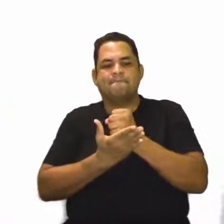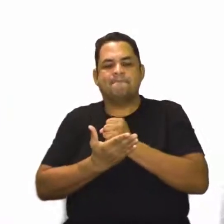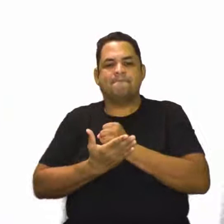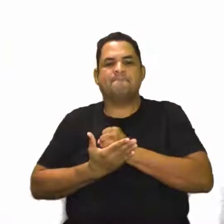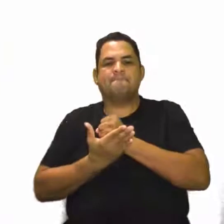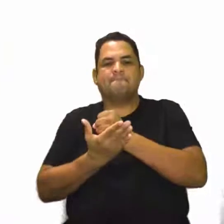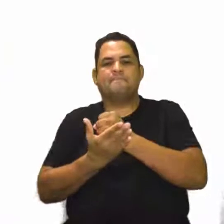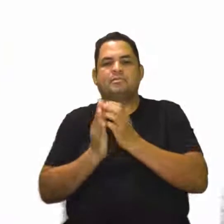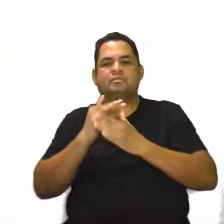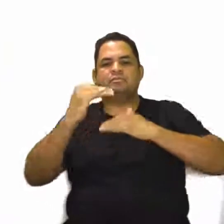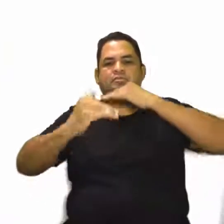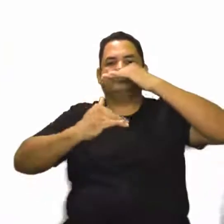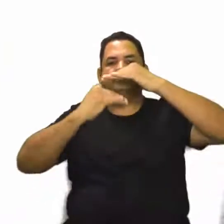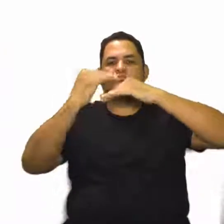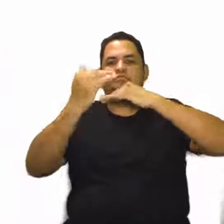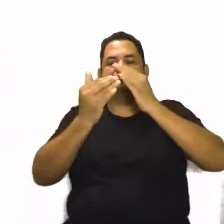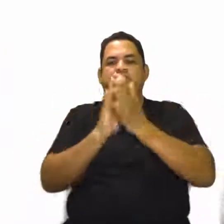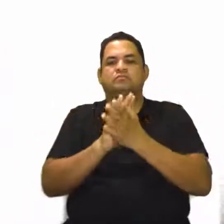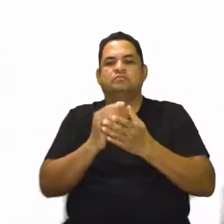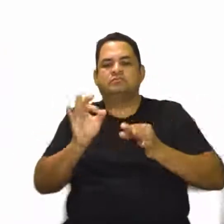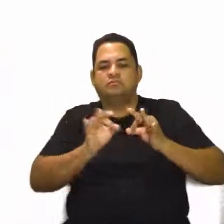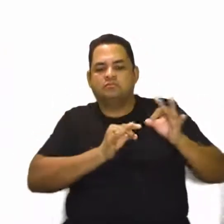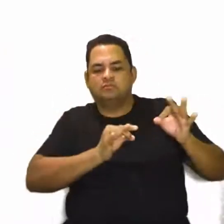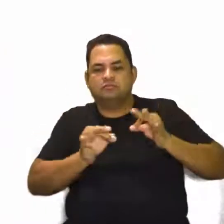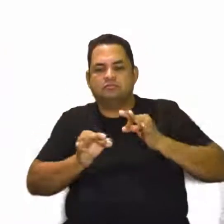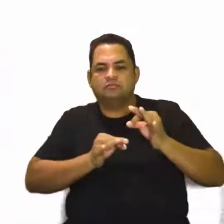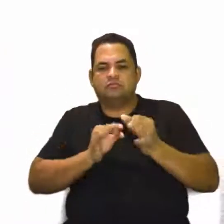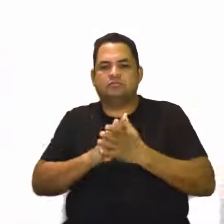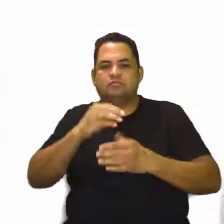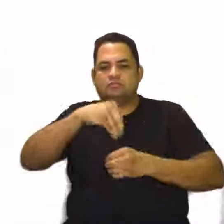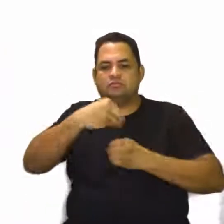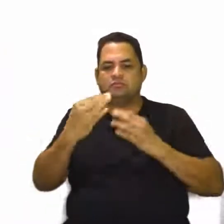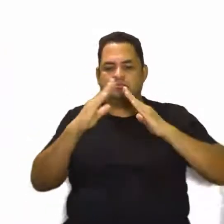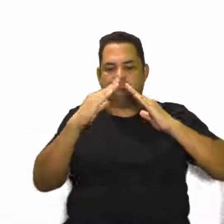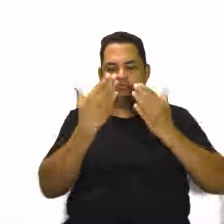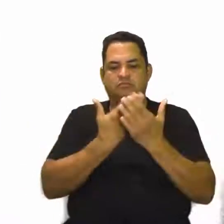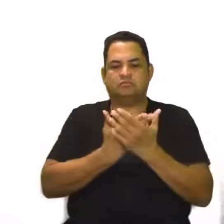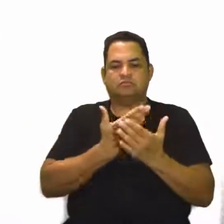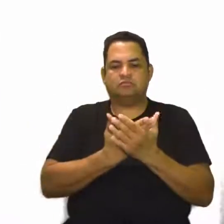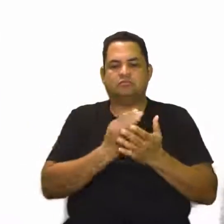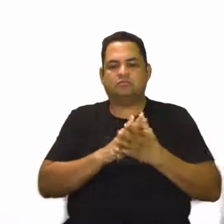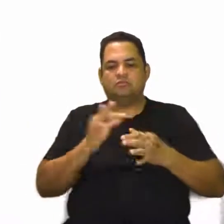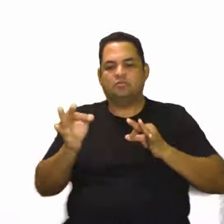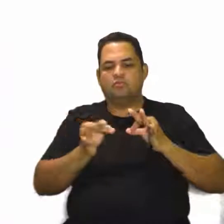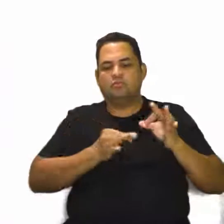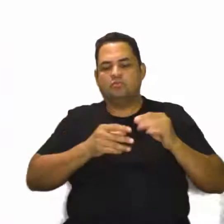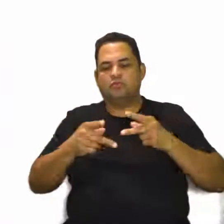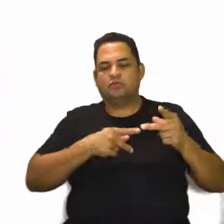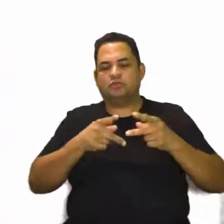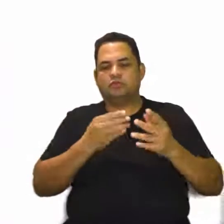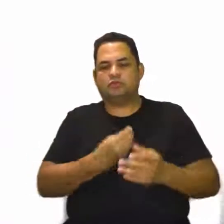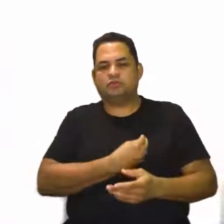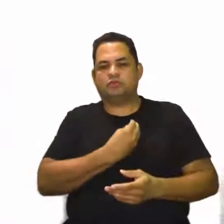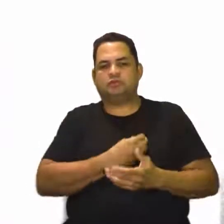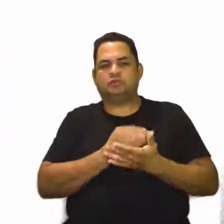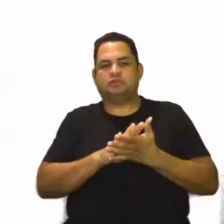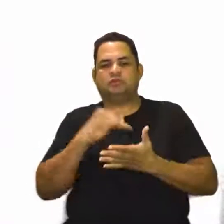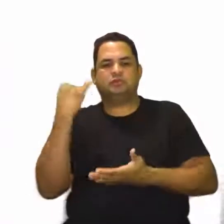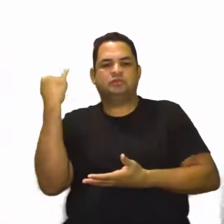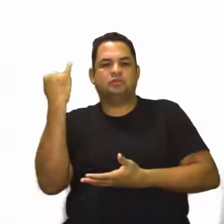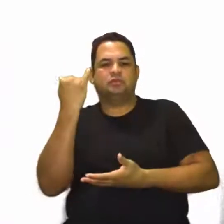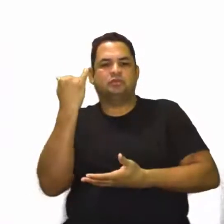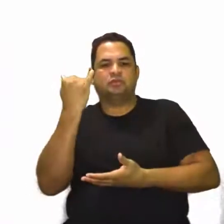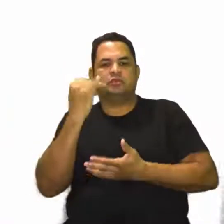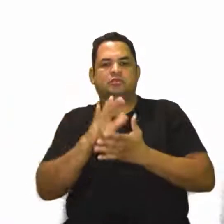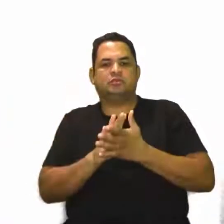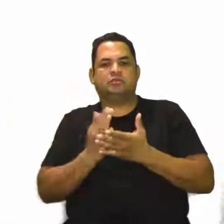para desenvolver, né, para que eu possa articular fora da escola o meu projeto de vida. Nós ressaltamos também a importância de